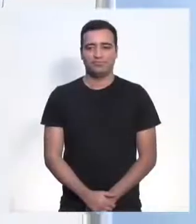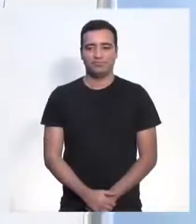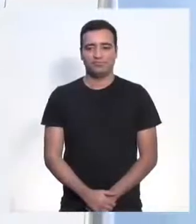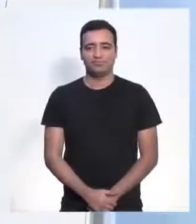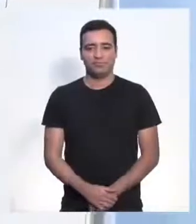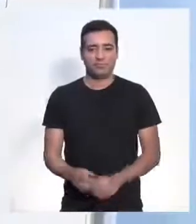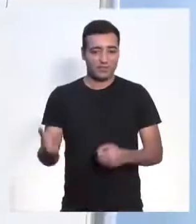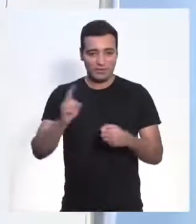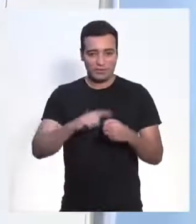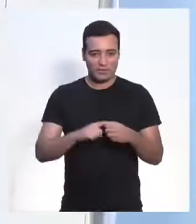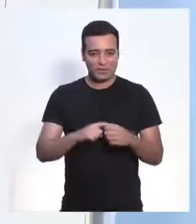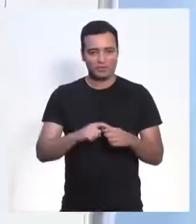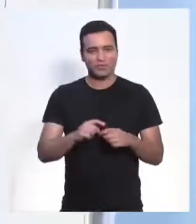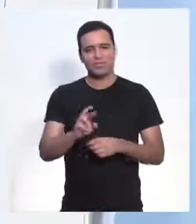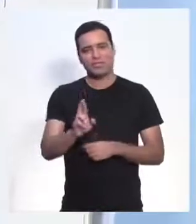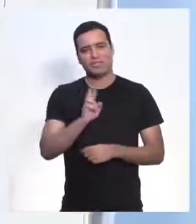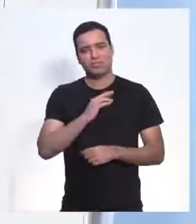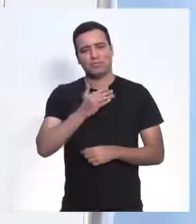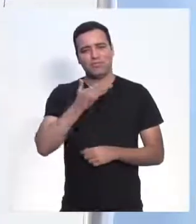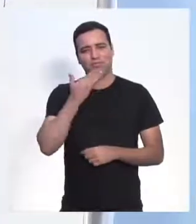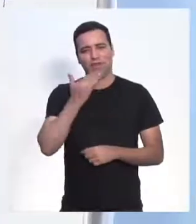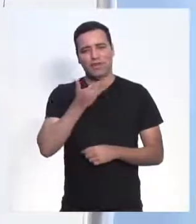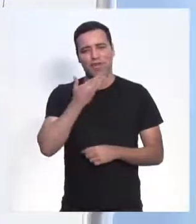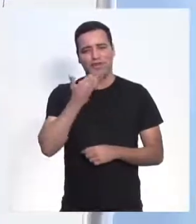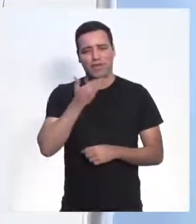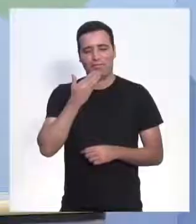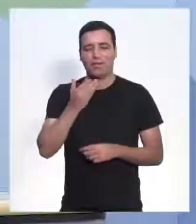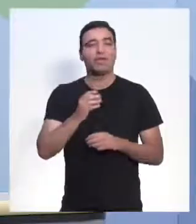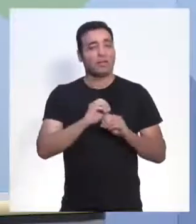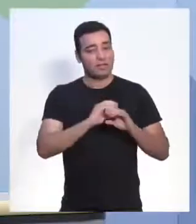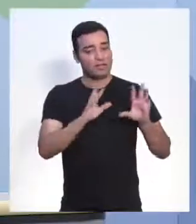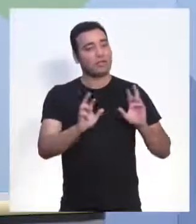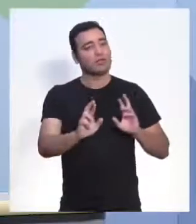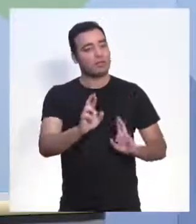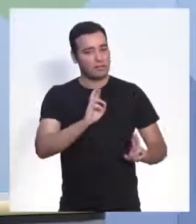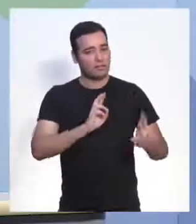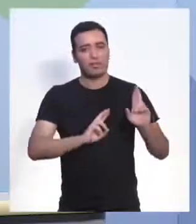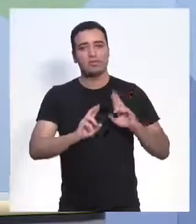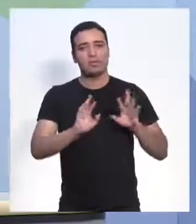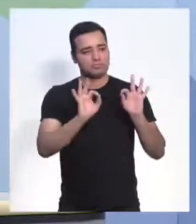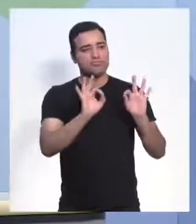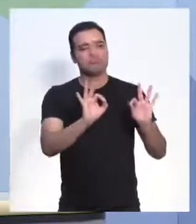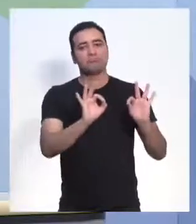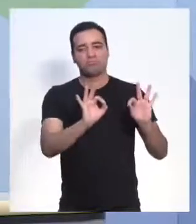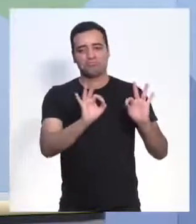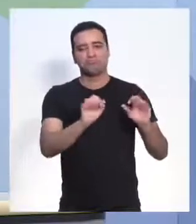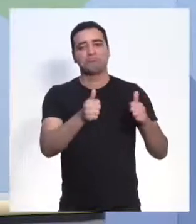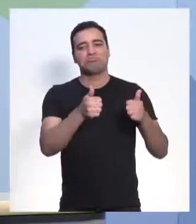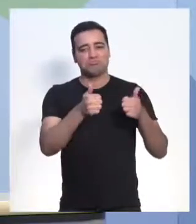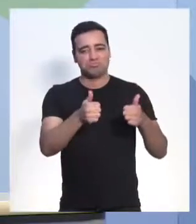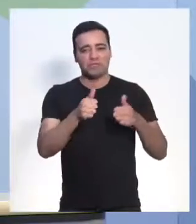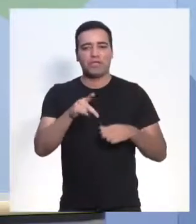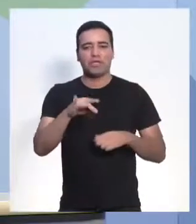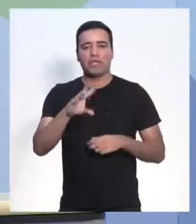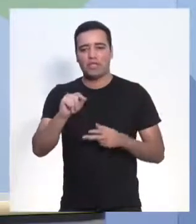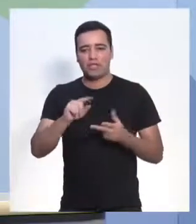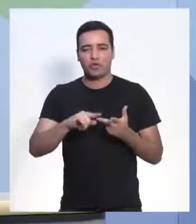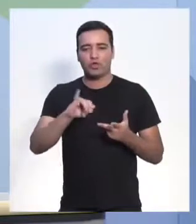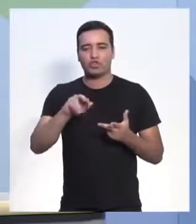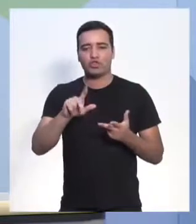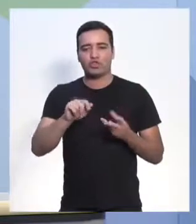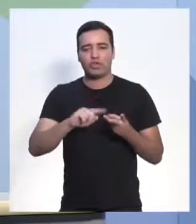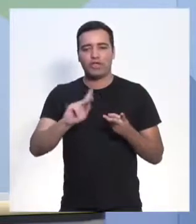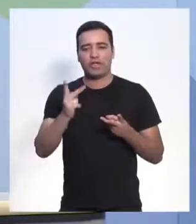Voltamos, estava bem simples a resposta, né, Antônia? Tá bem claro, eles responderam direitinho. O Nicolas, a Júlia, o Henrique,